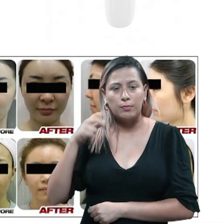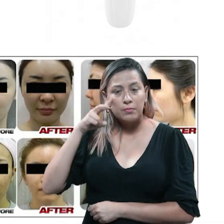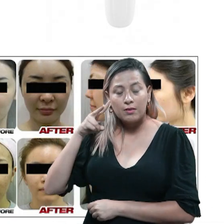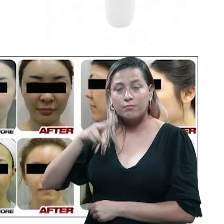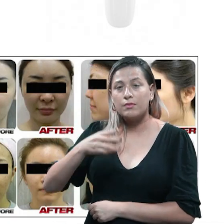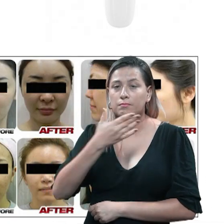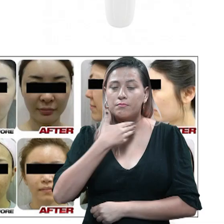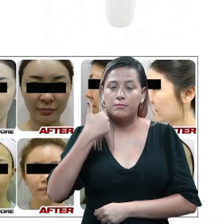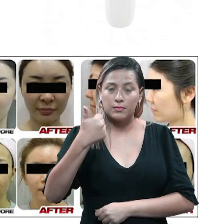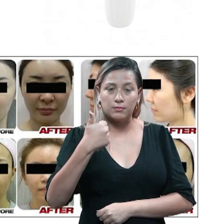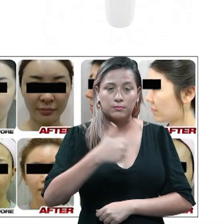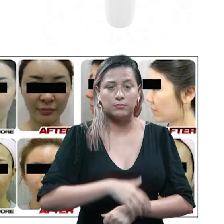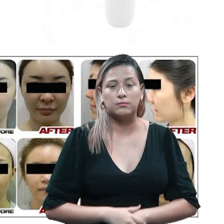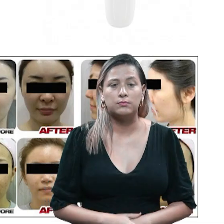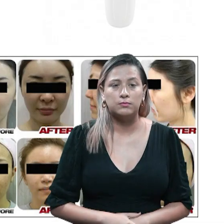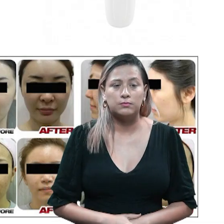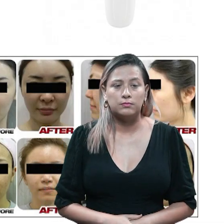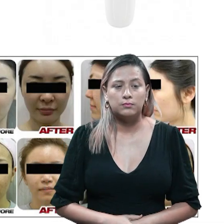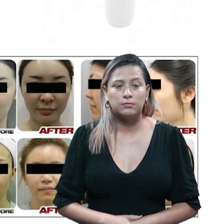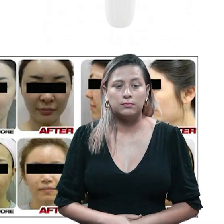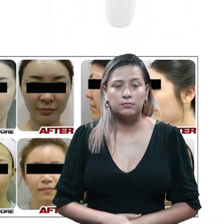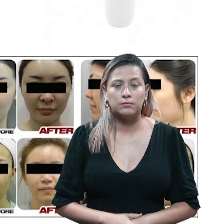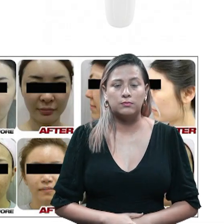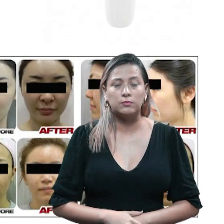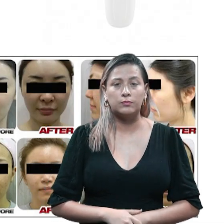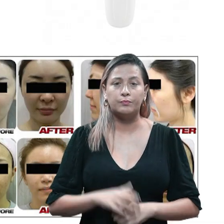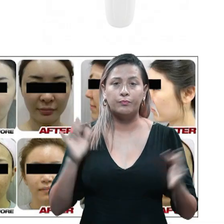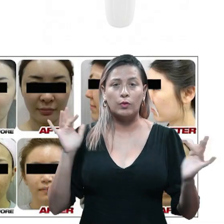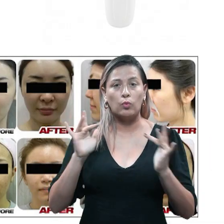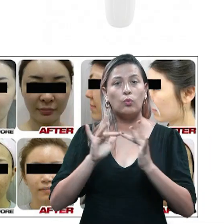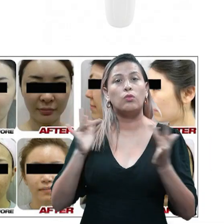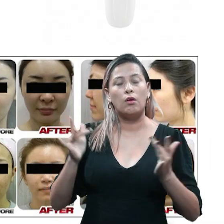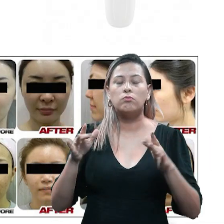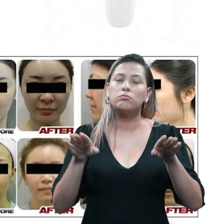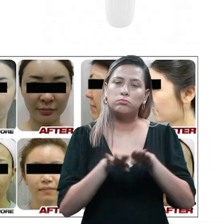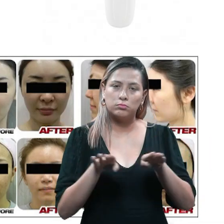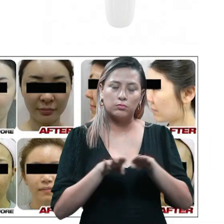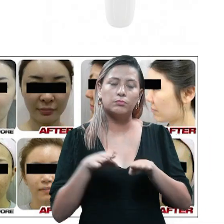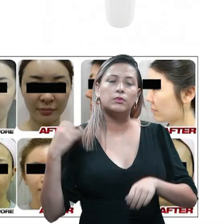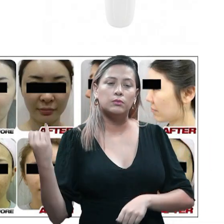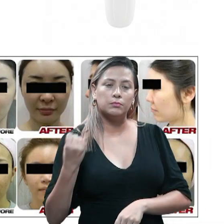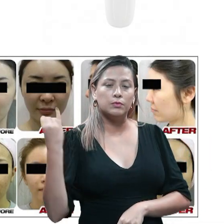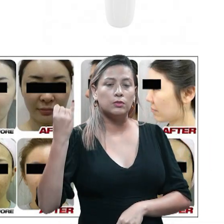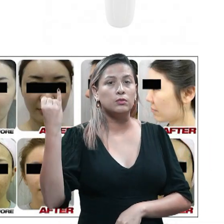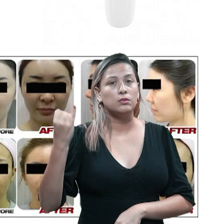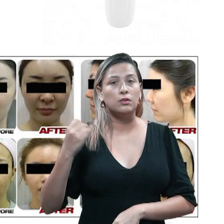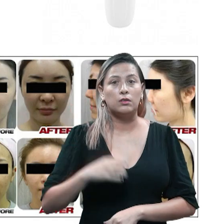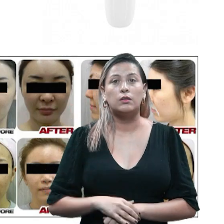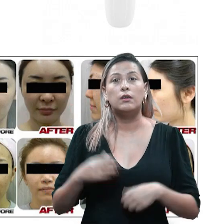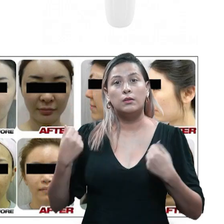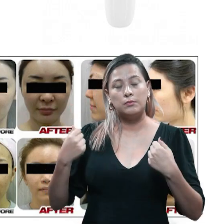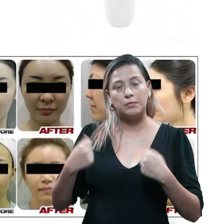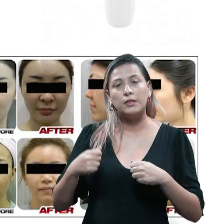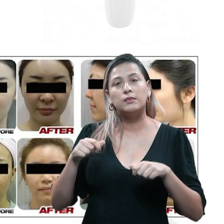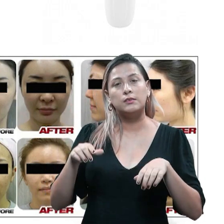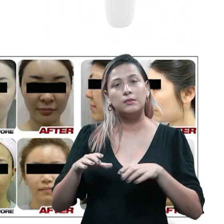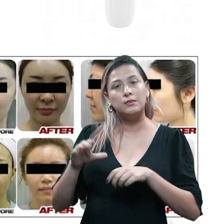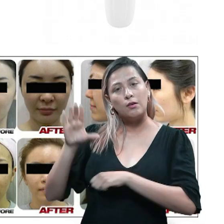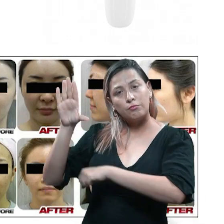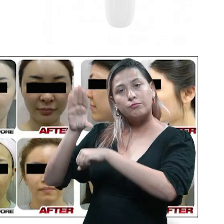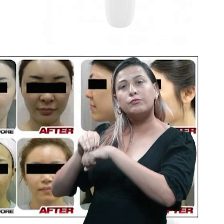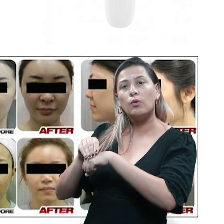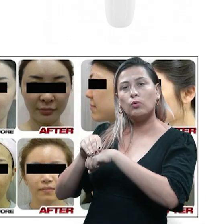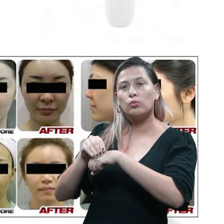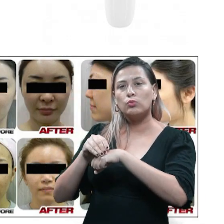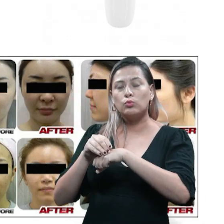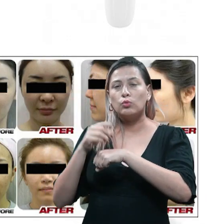visualizar melhor. O toque também é importante. Não esqueça de fotografar o rosto do cliente.